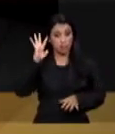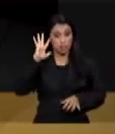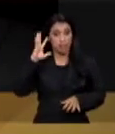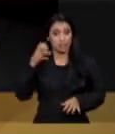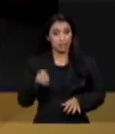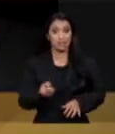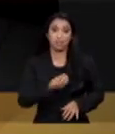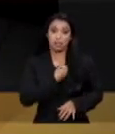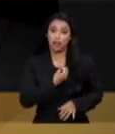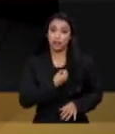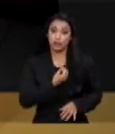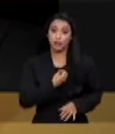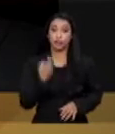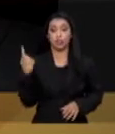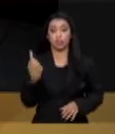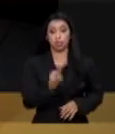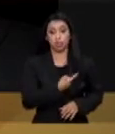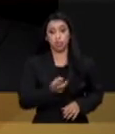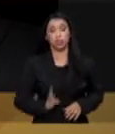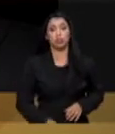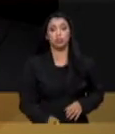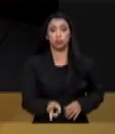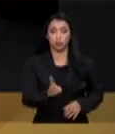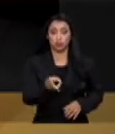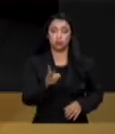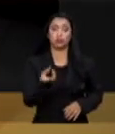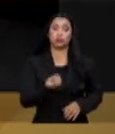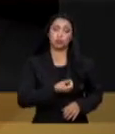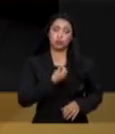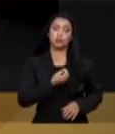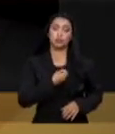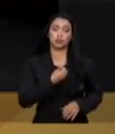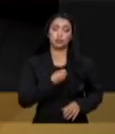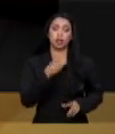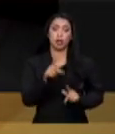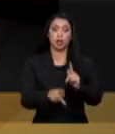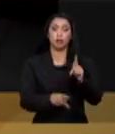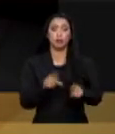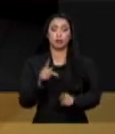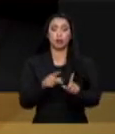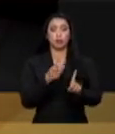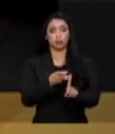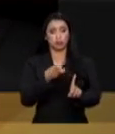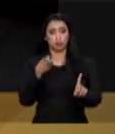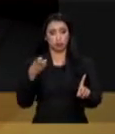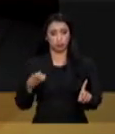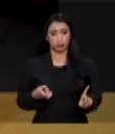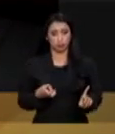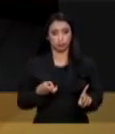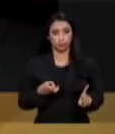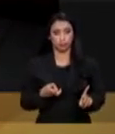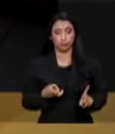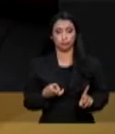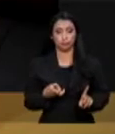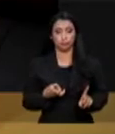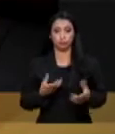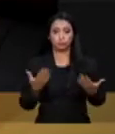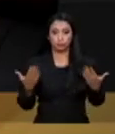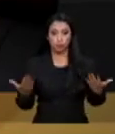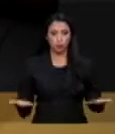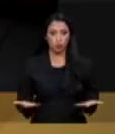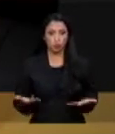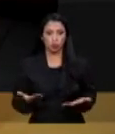das nossas vidas e da nossa continuidade existencial enquanto povos originários desse país. Pois não há como falar de